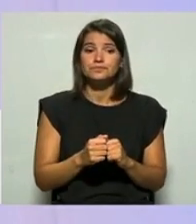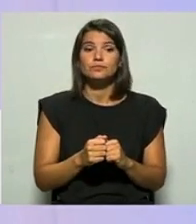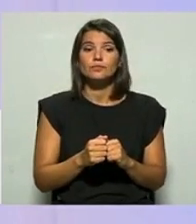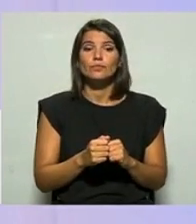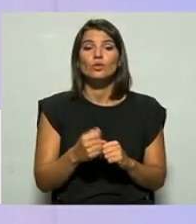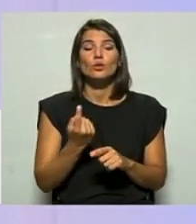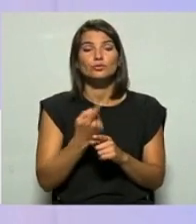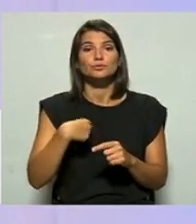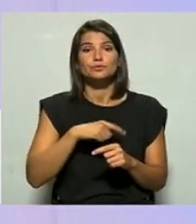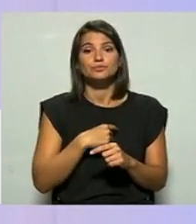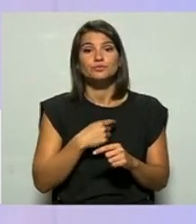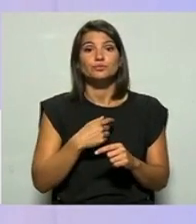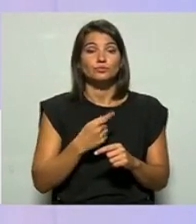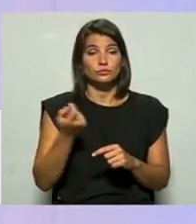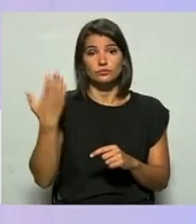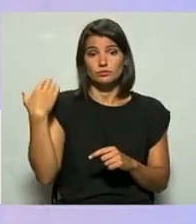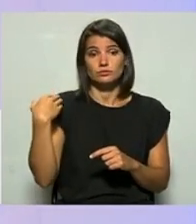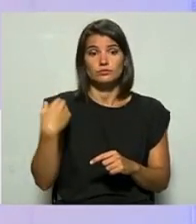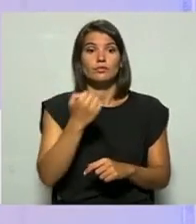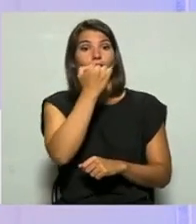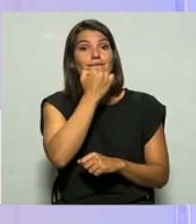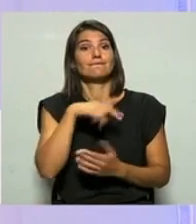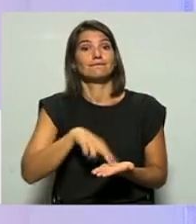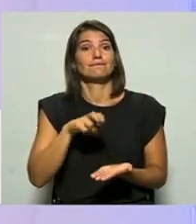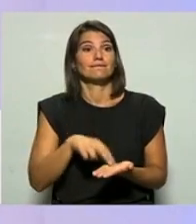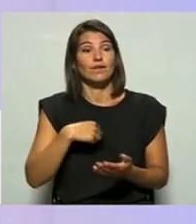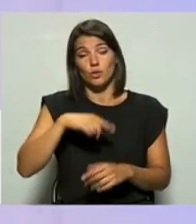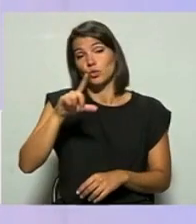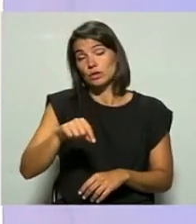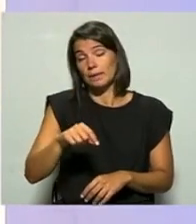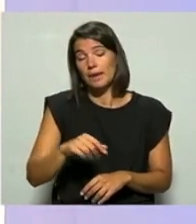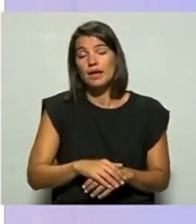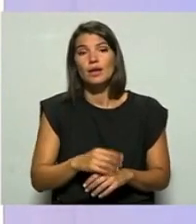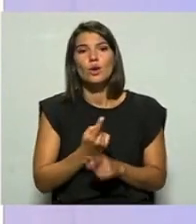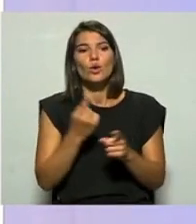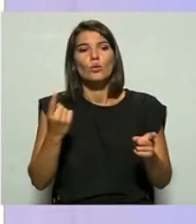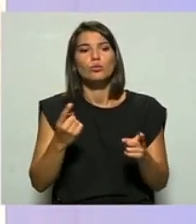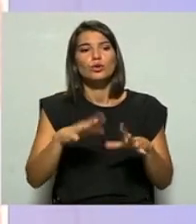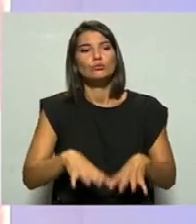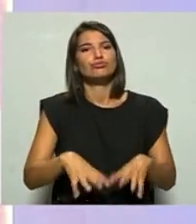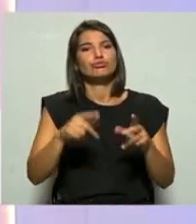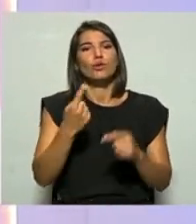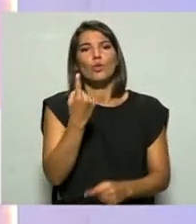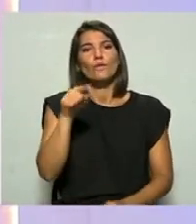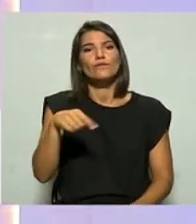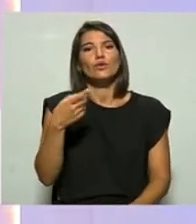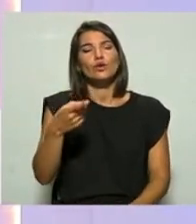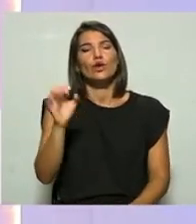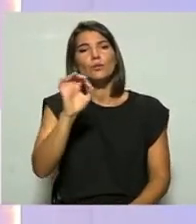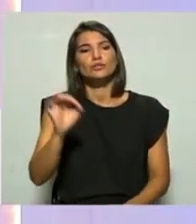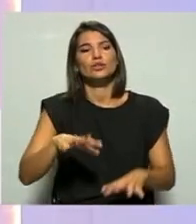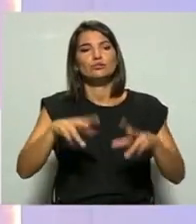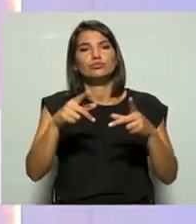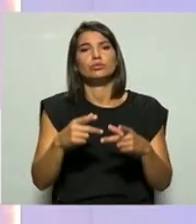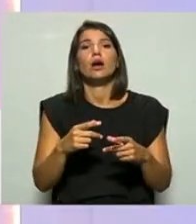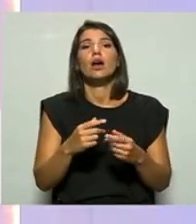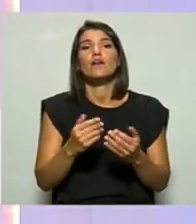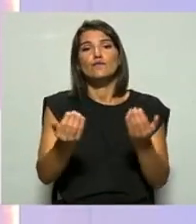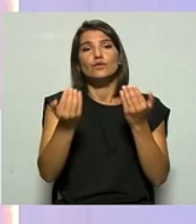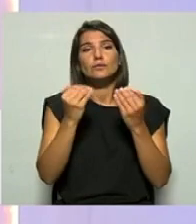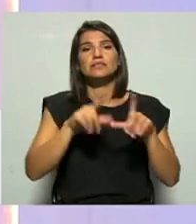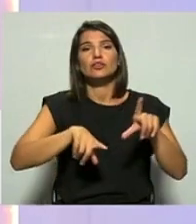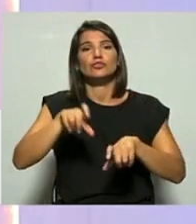nós temos nós ficamos outro e a todos os continentes e pessoalmente também fica ai de termos tido um crescimento de um ponto Nobre de acordo com os dados preliminares do Enem